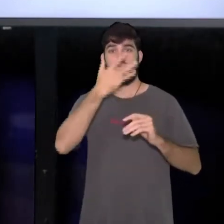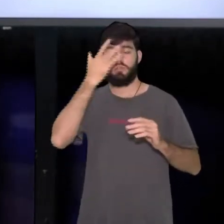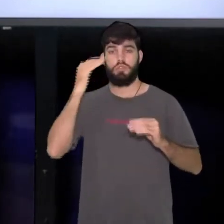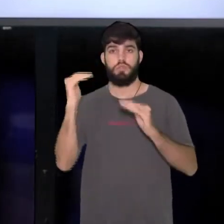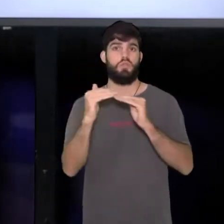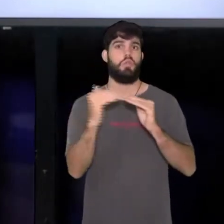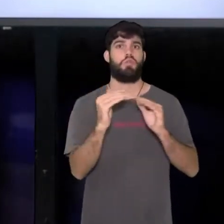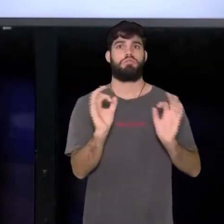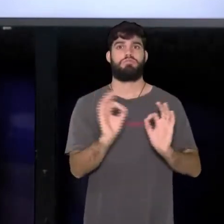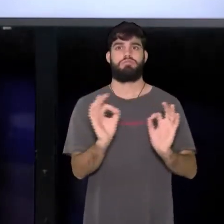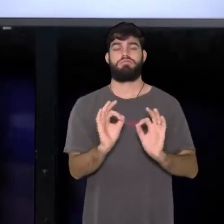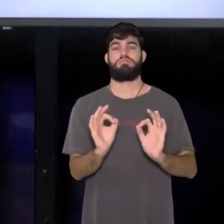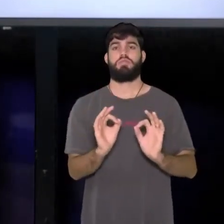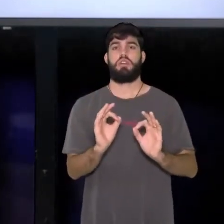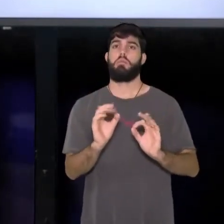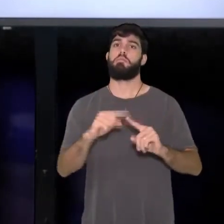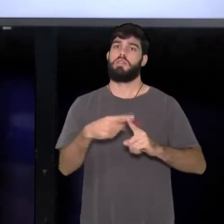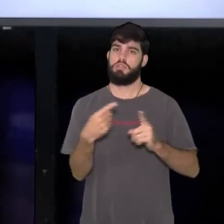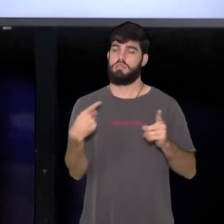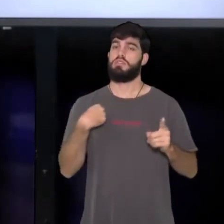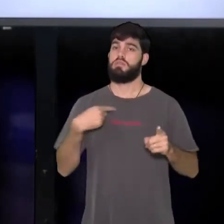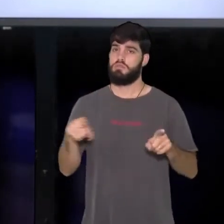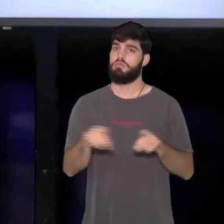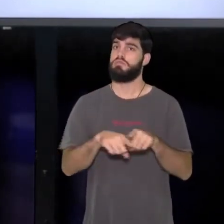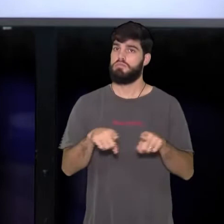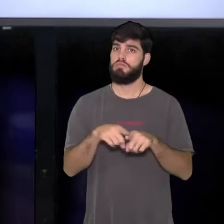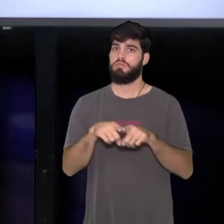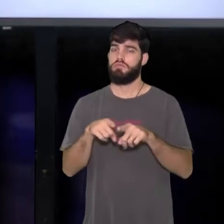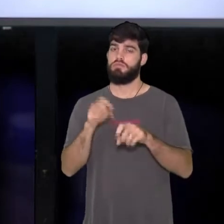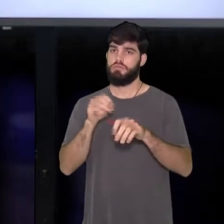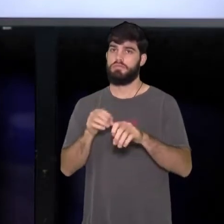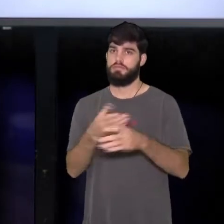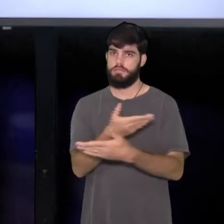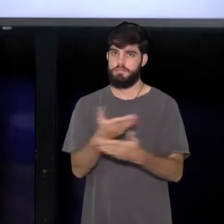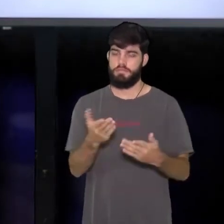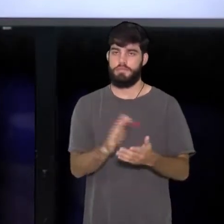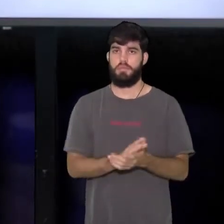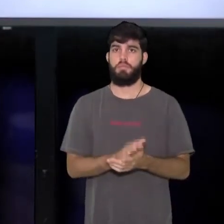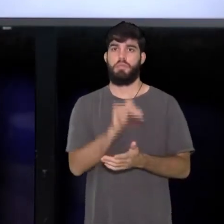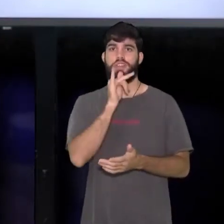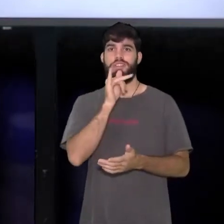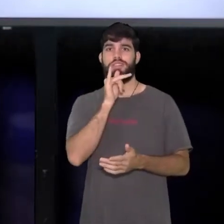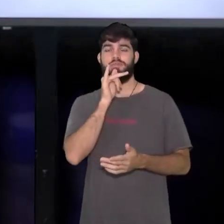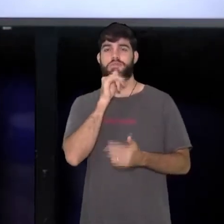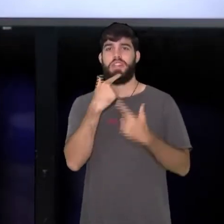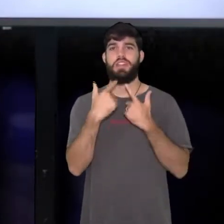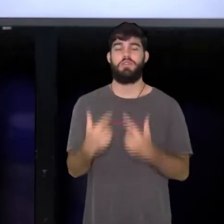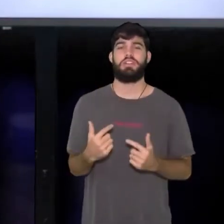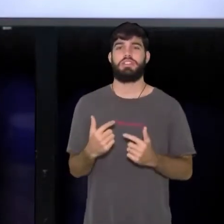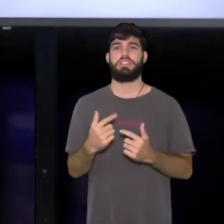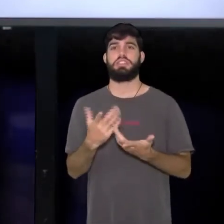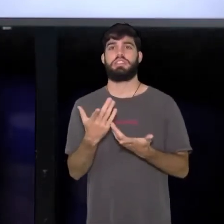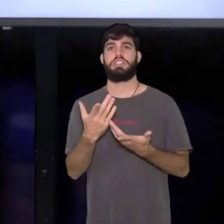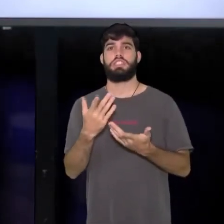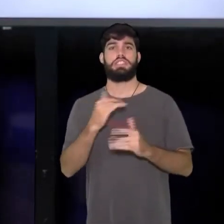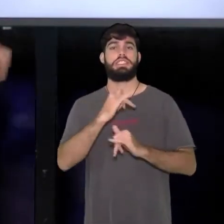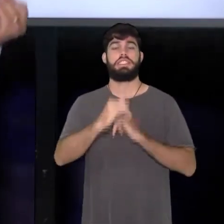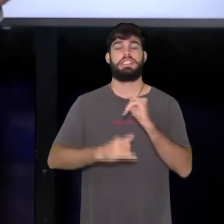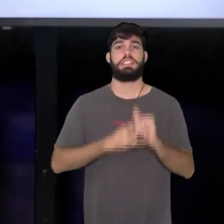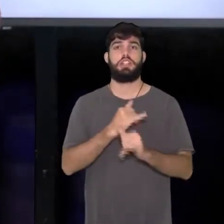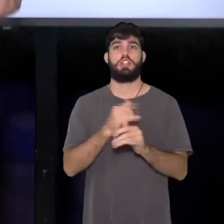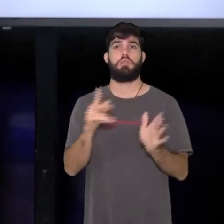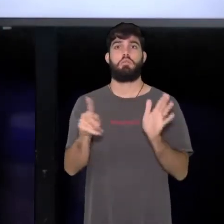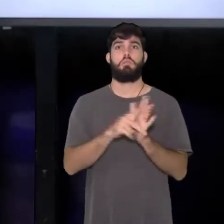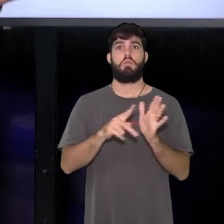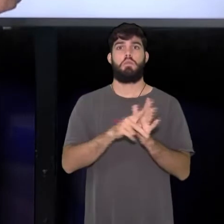para vocês essa informação também, que é a questão da linguagem digital. Aquela linguagem que é utilizada